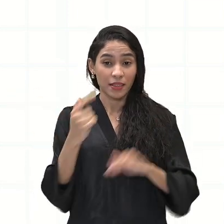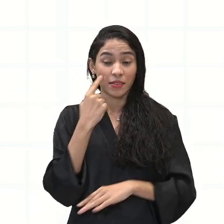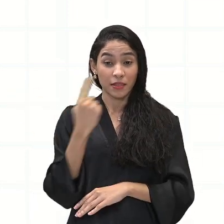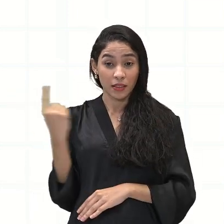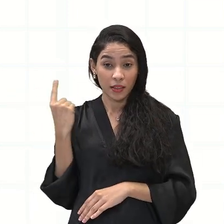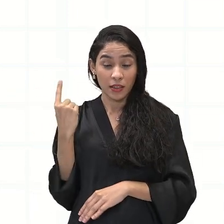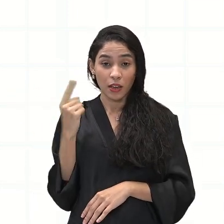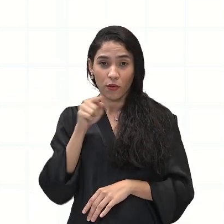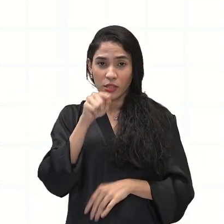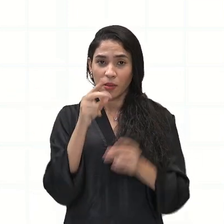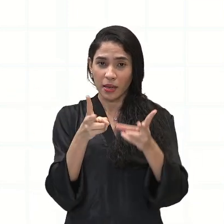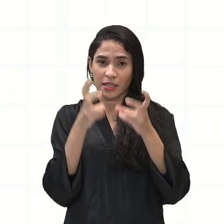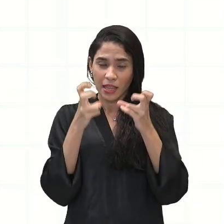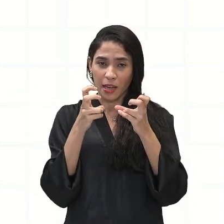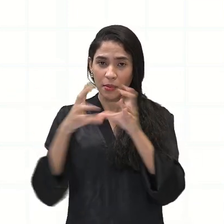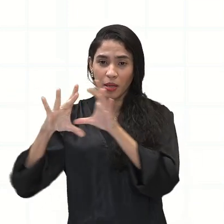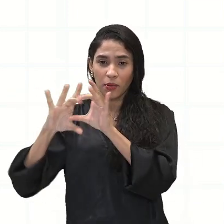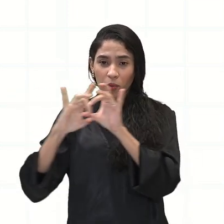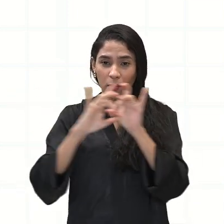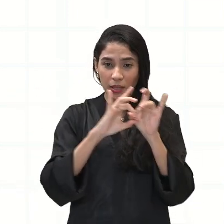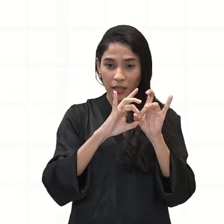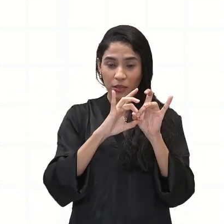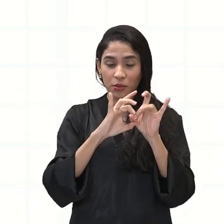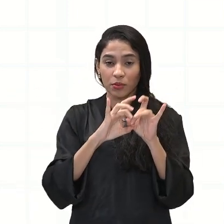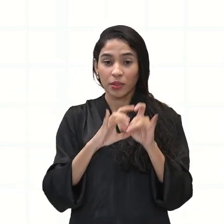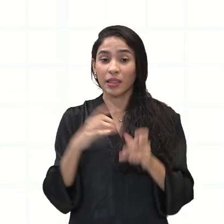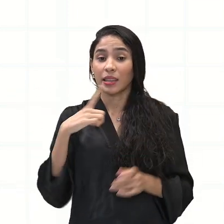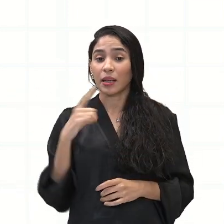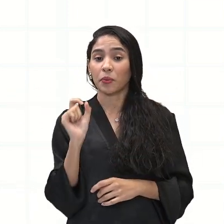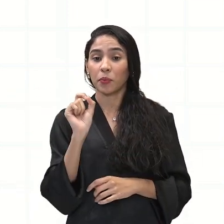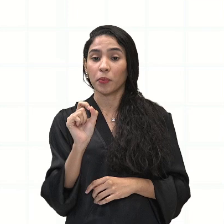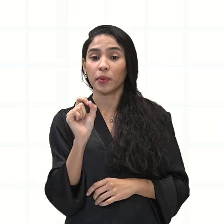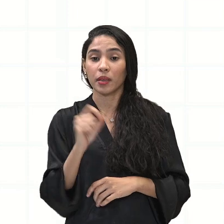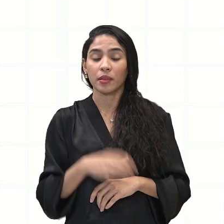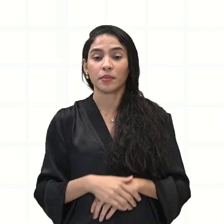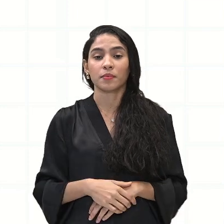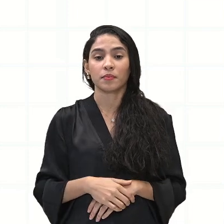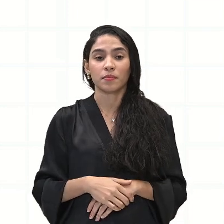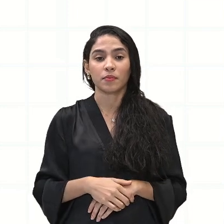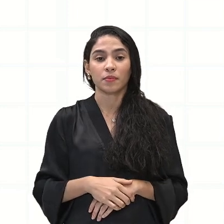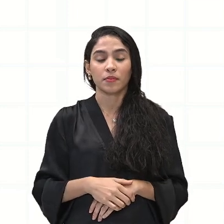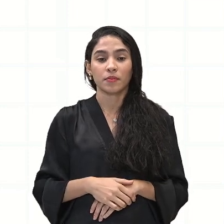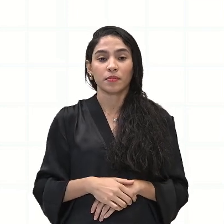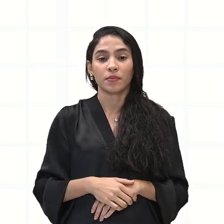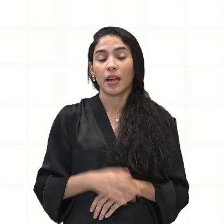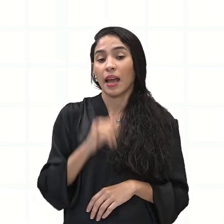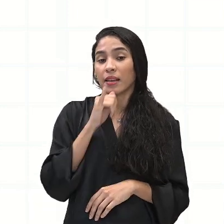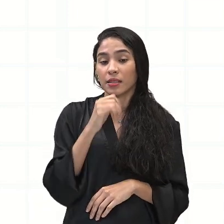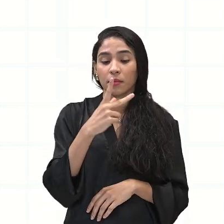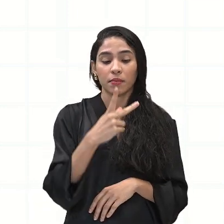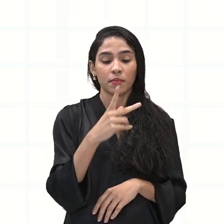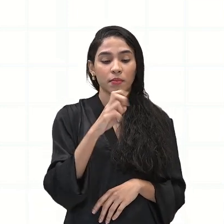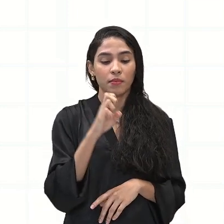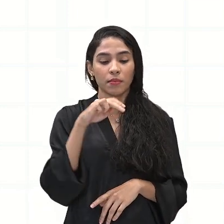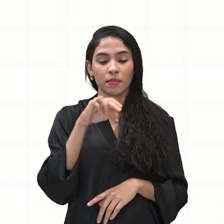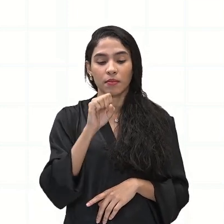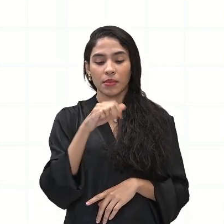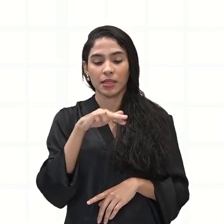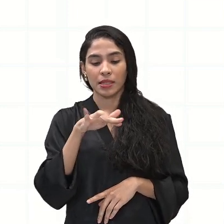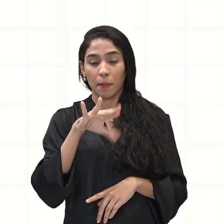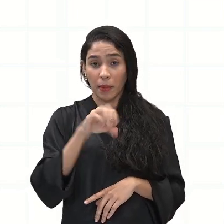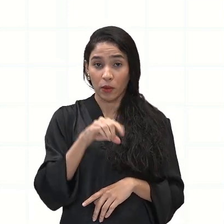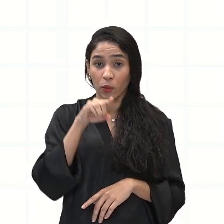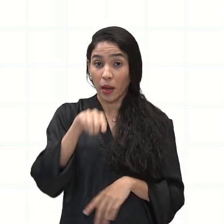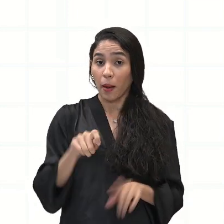nesse contexto, nós temos, turmas, por meio do pensamento, é possível